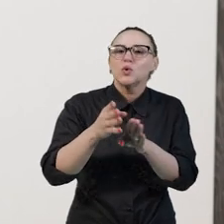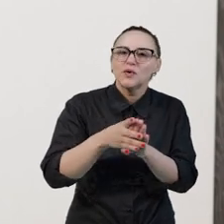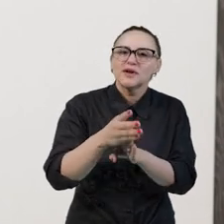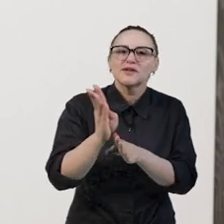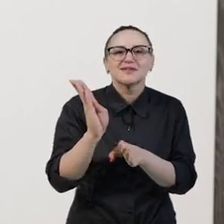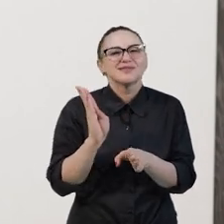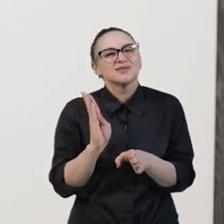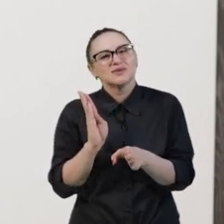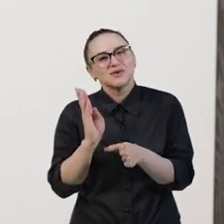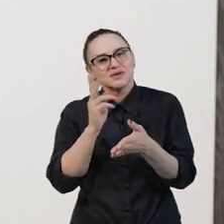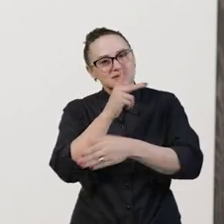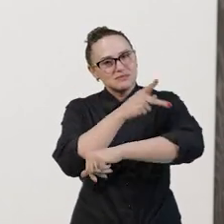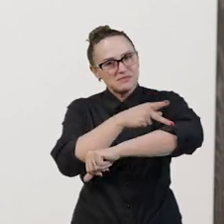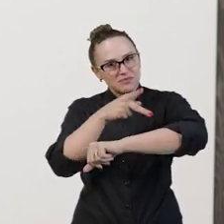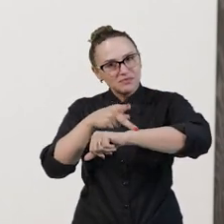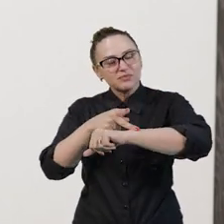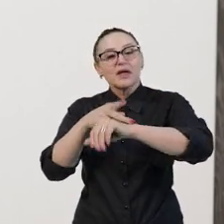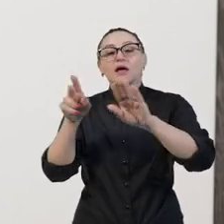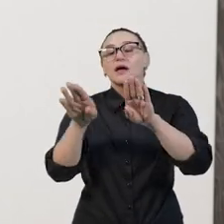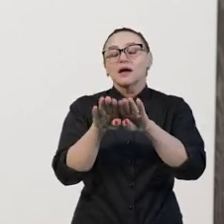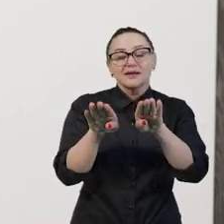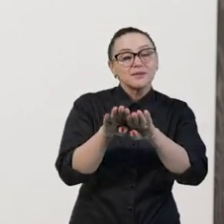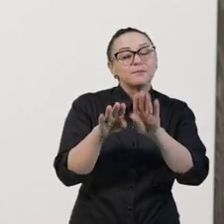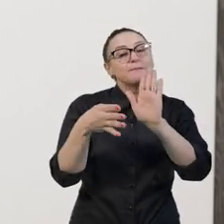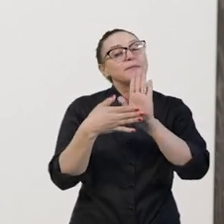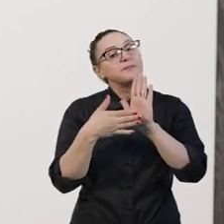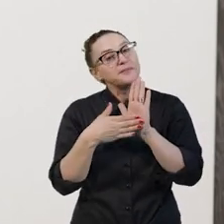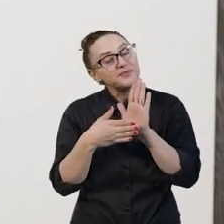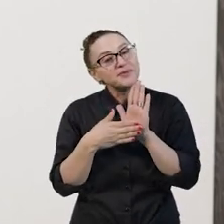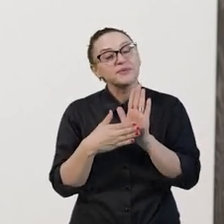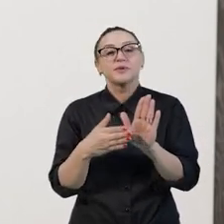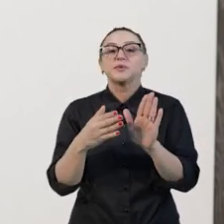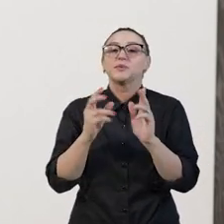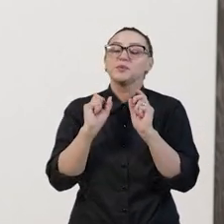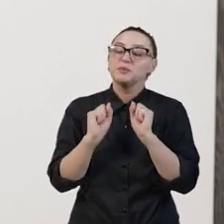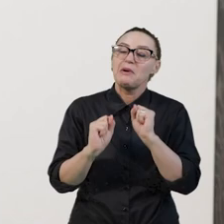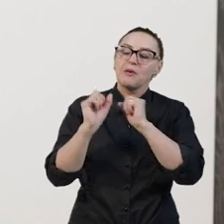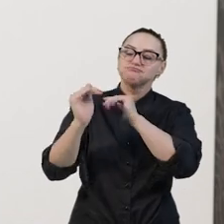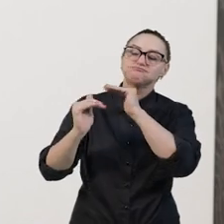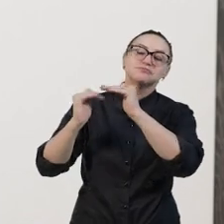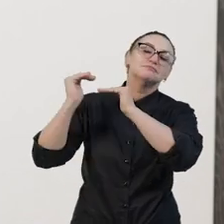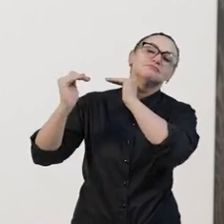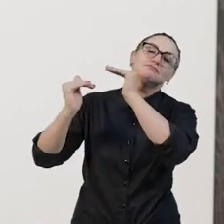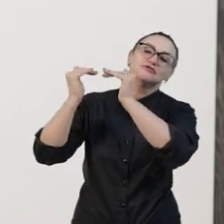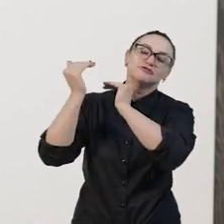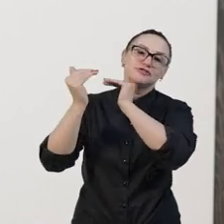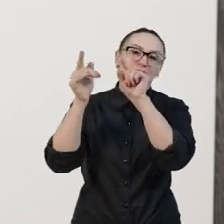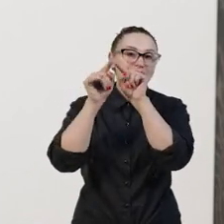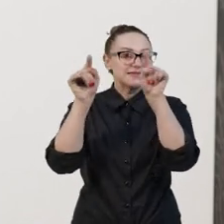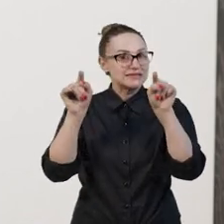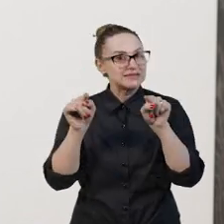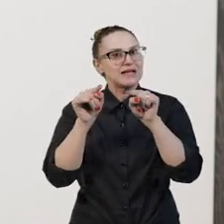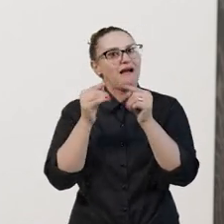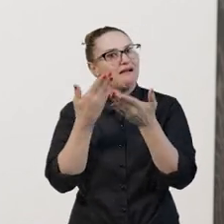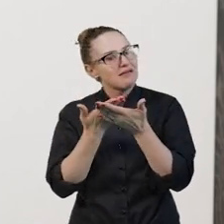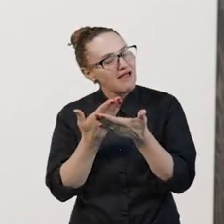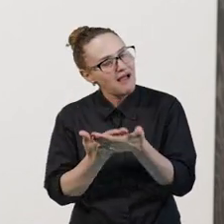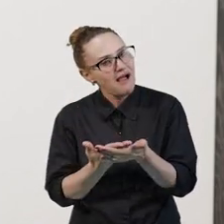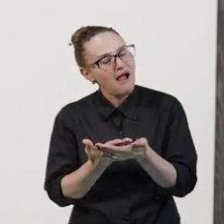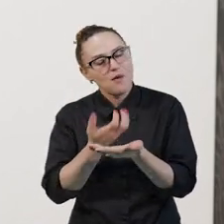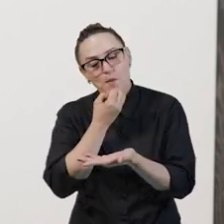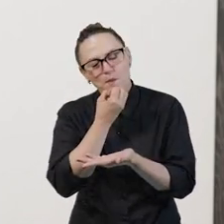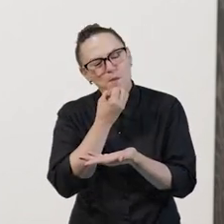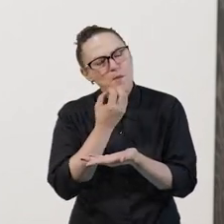né sobre os planejamentos as ações que vocês podem desenvolver em sala de aula Desejo a todos